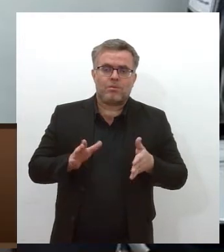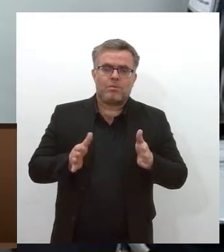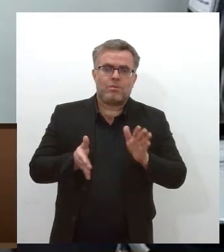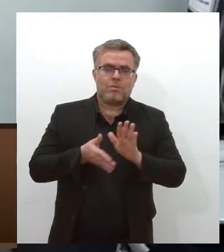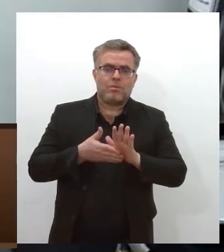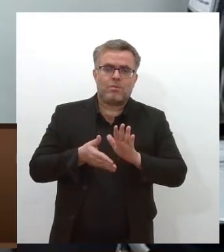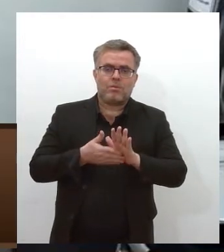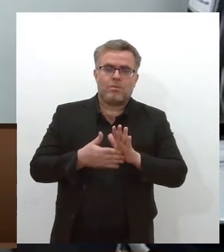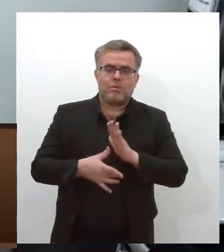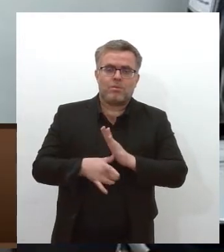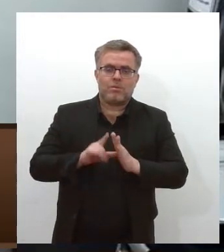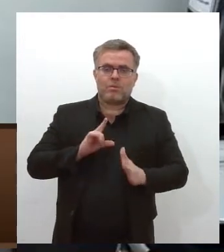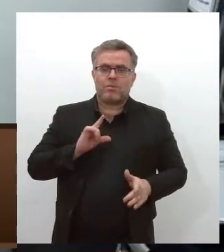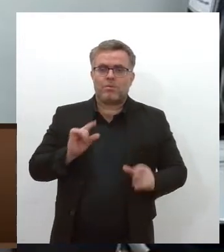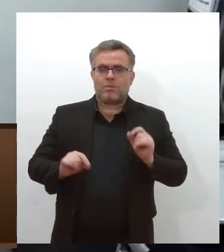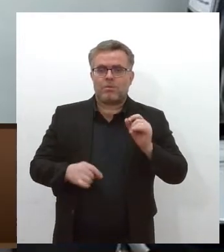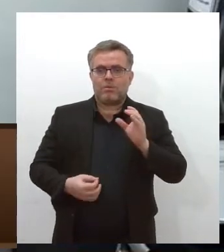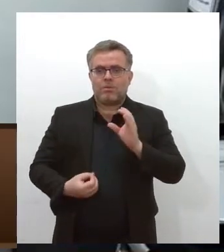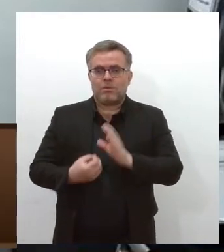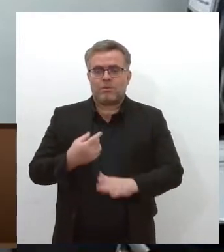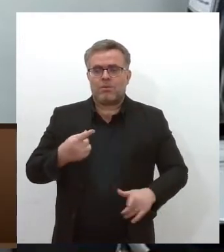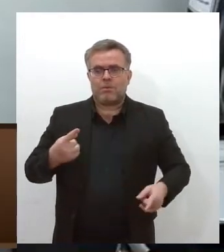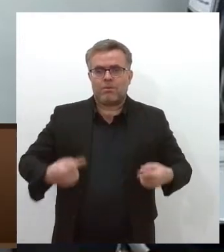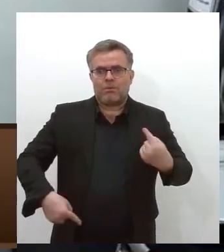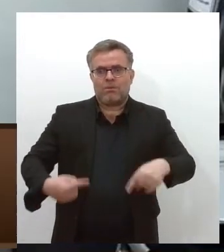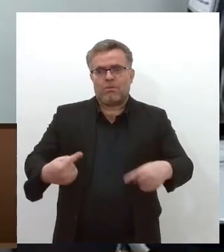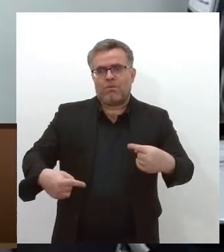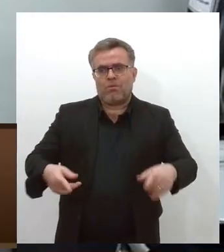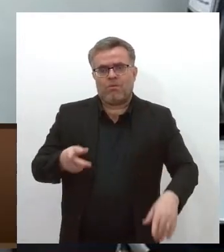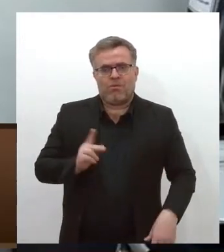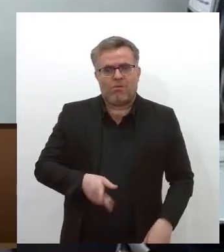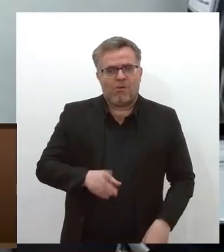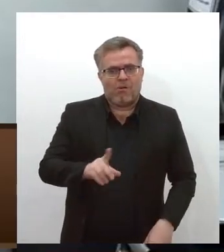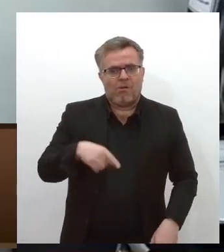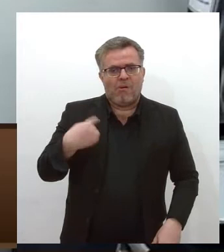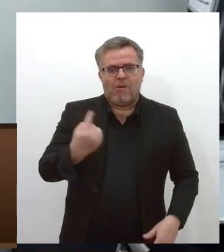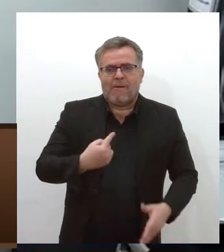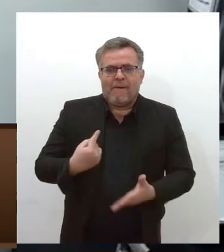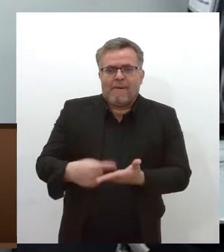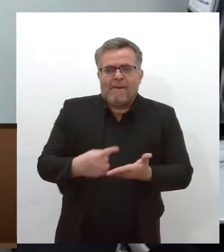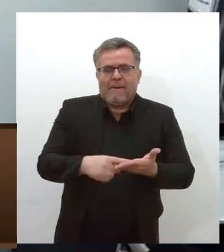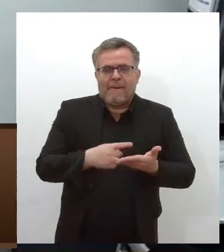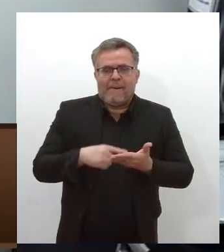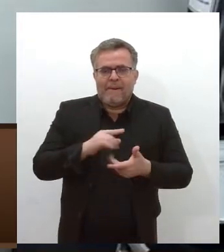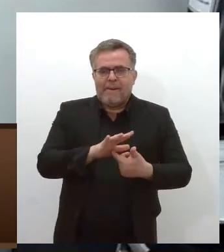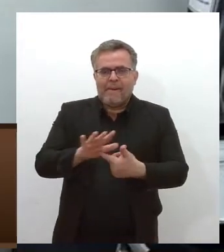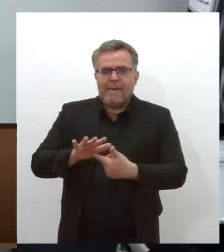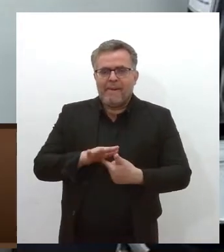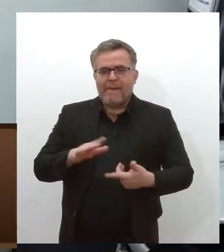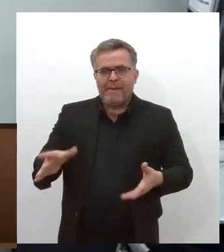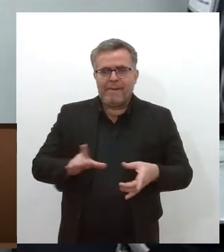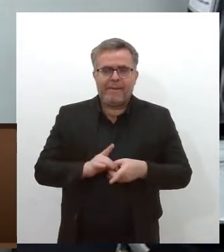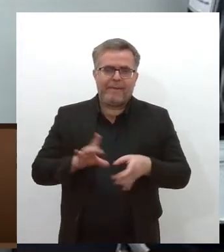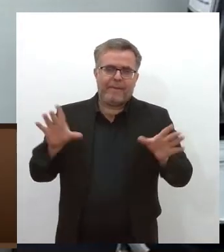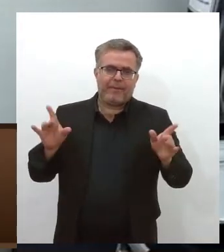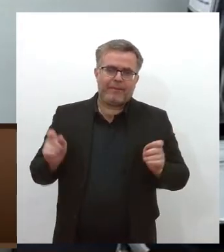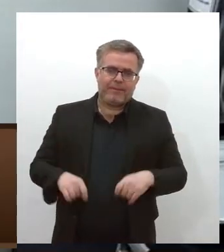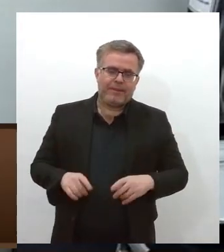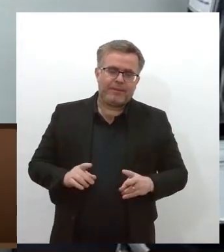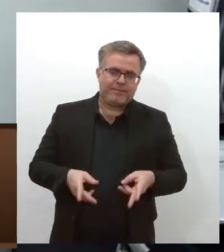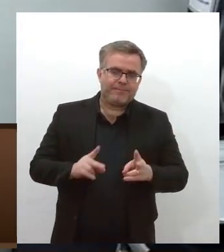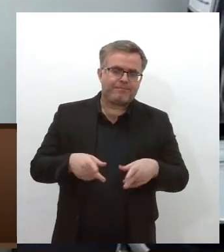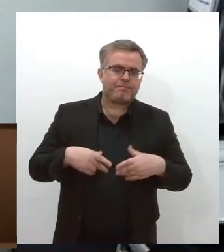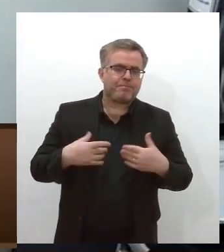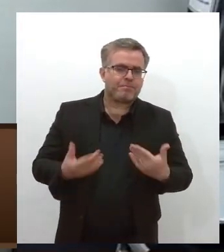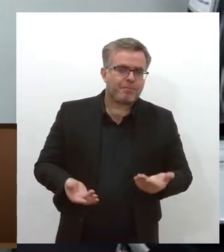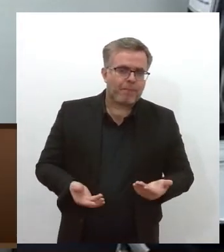a existência do diálogo. A gente sempre coloca que democracia é a busca pelo consenso. Eu pego a minha opinião,